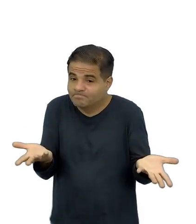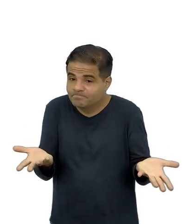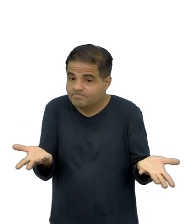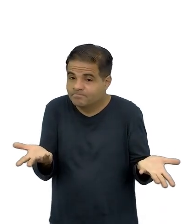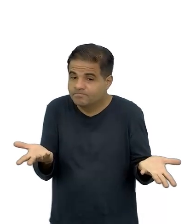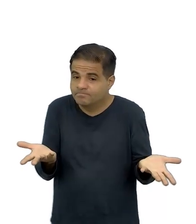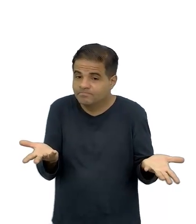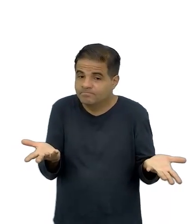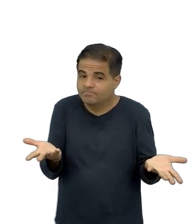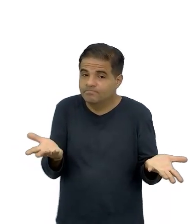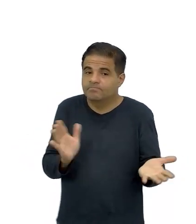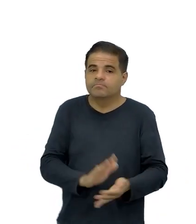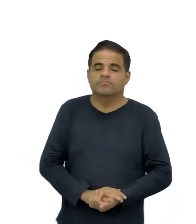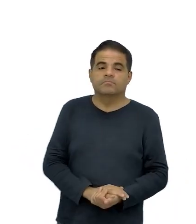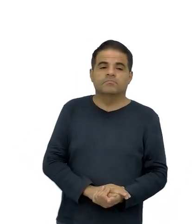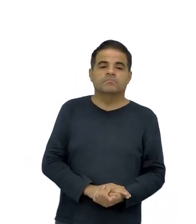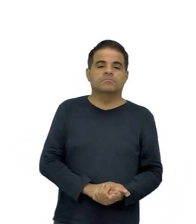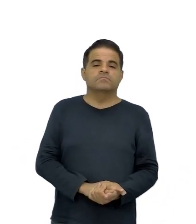Bem,